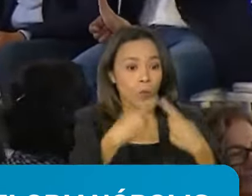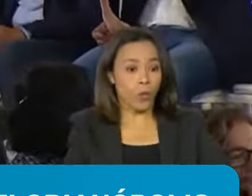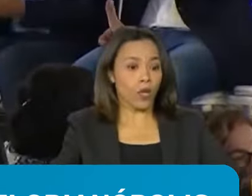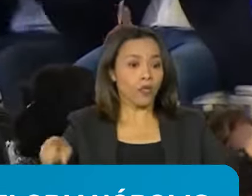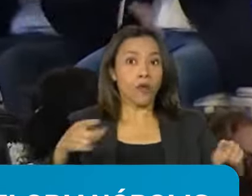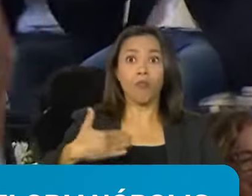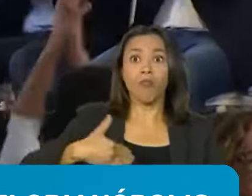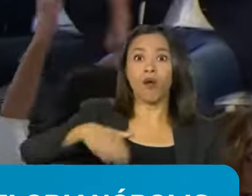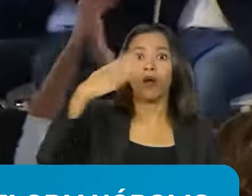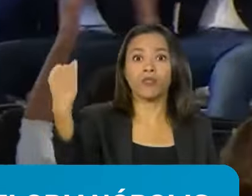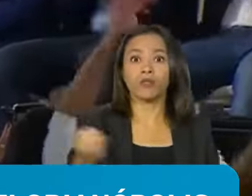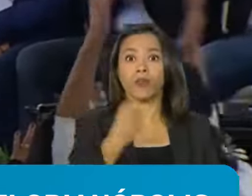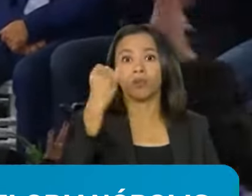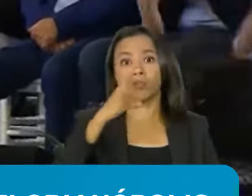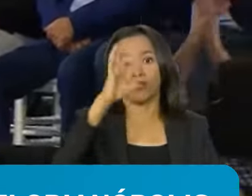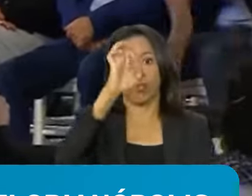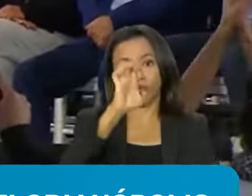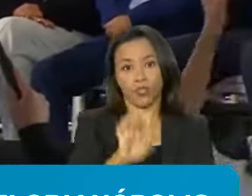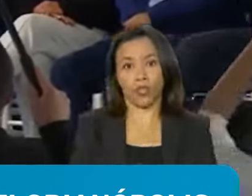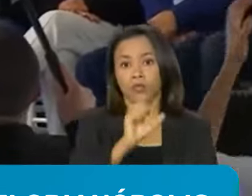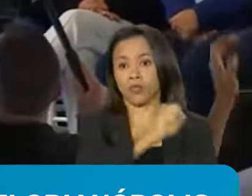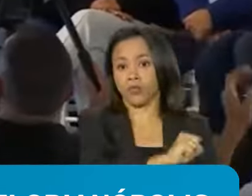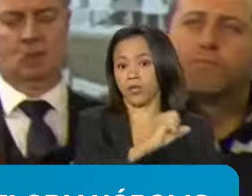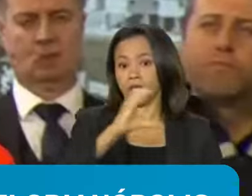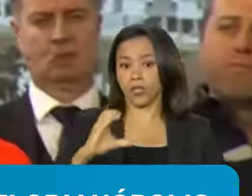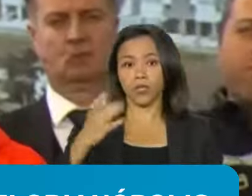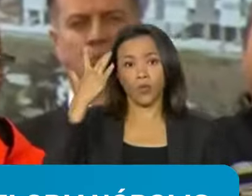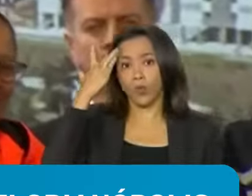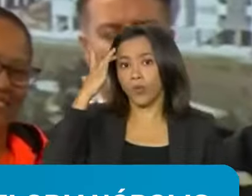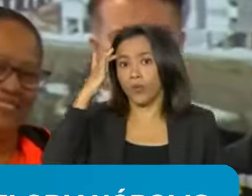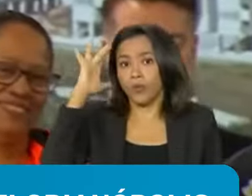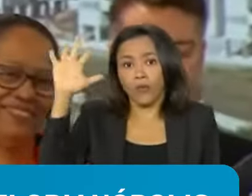Estado de Santa Catarina eu não consigo